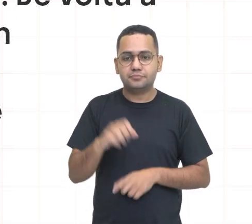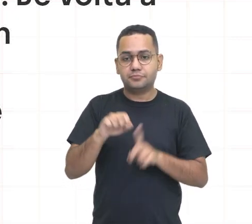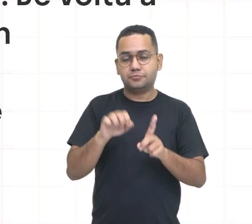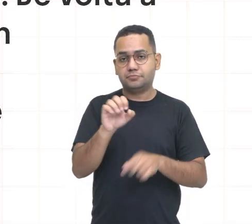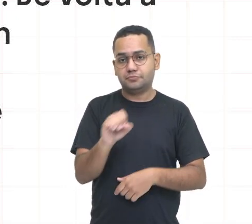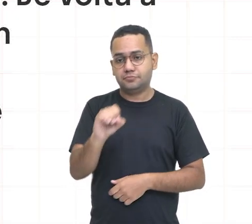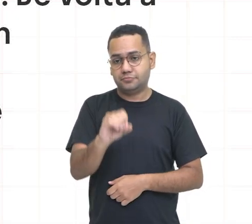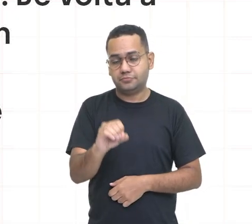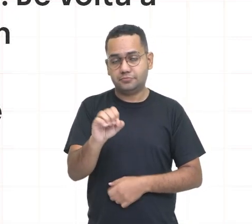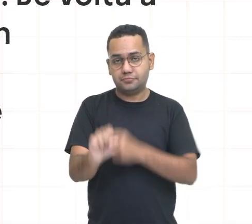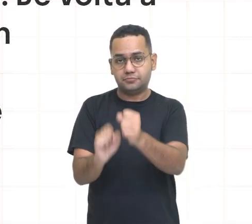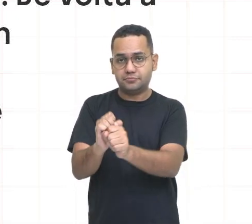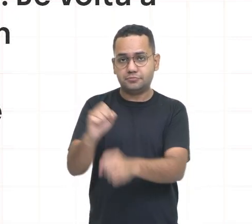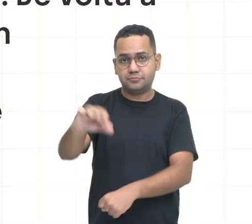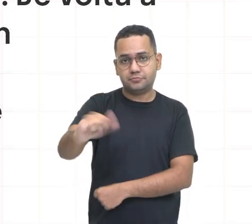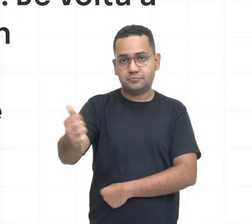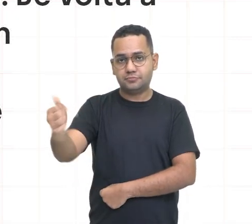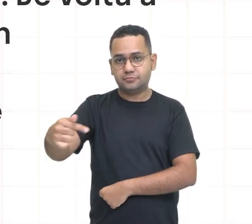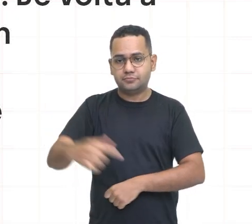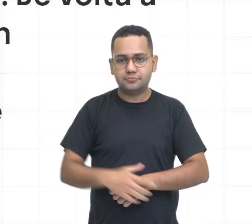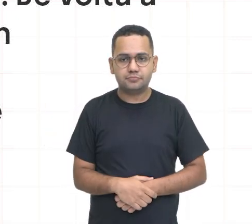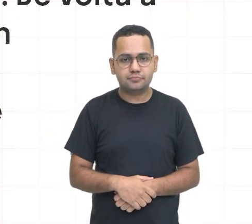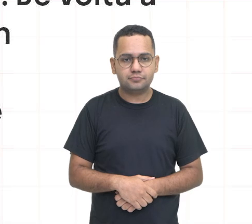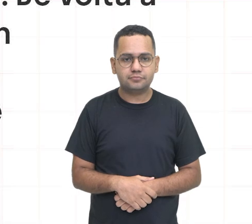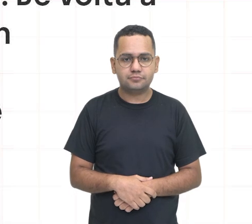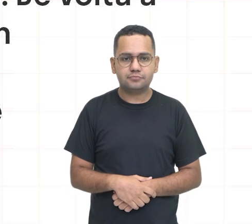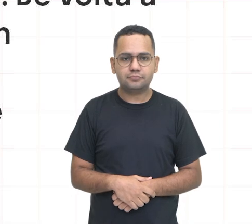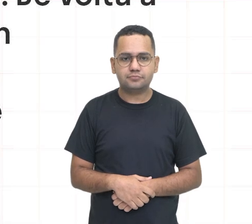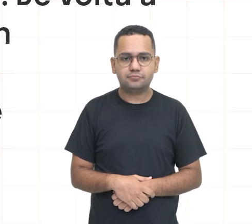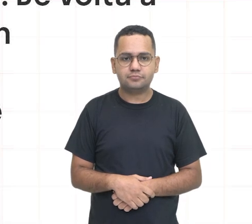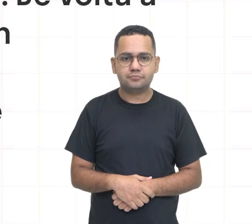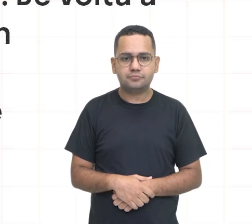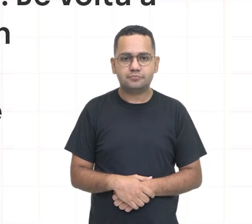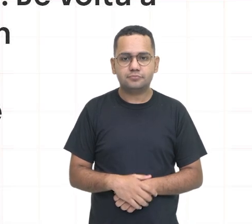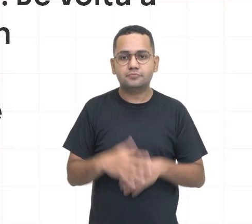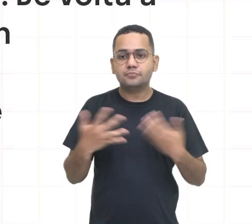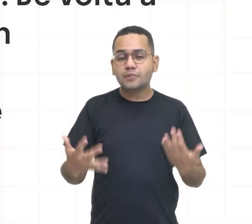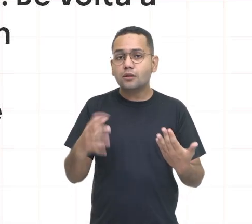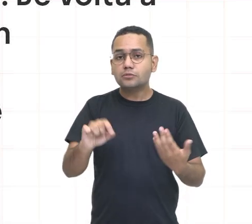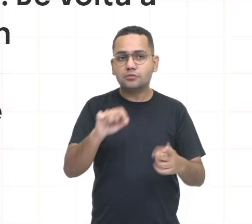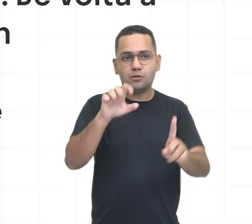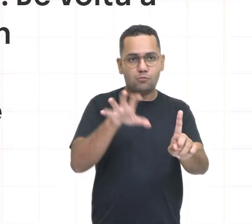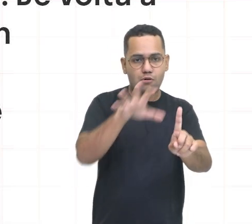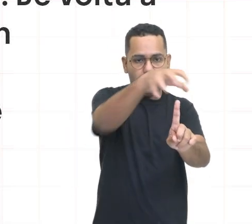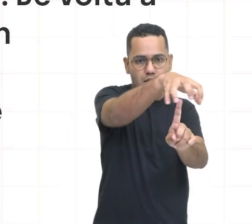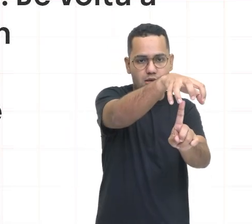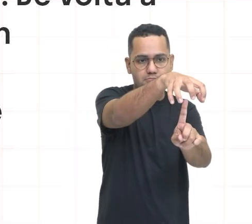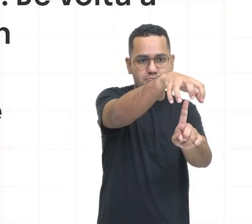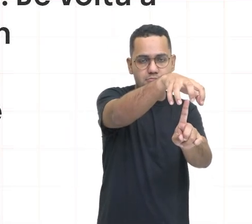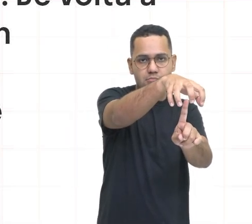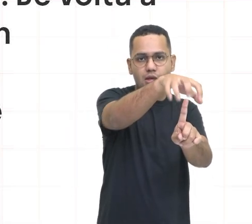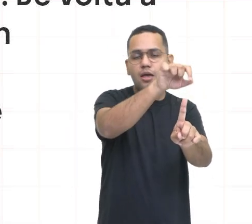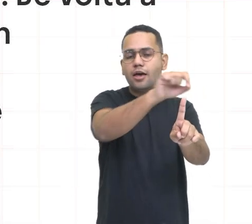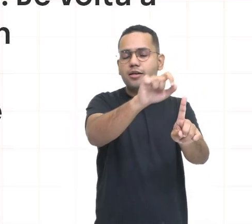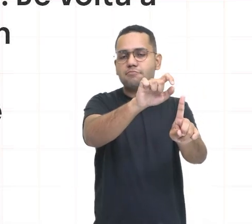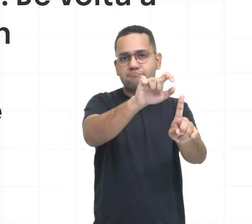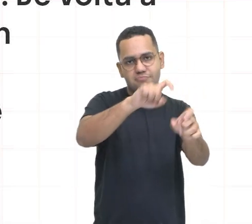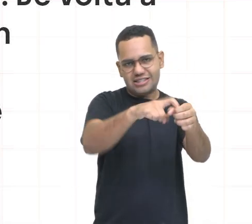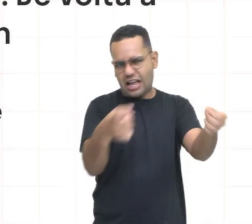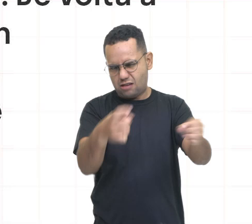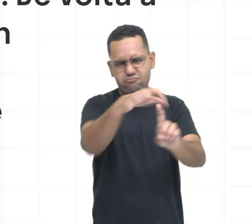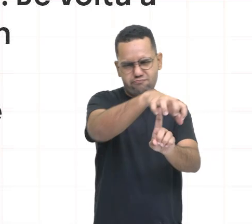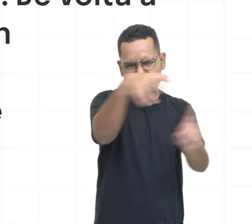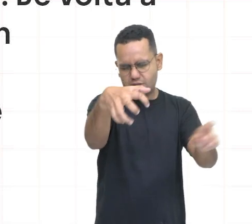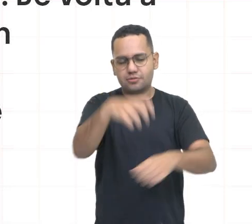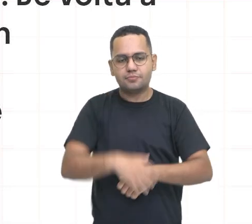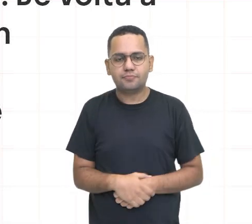Outubro de 1917. Após a abdicação do trono, gente, o czar Nicolau II,